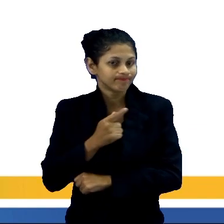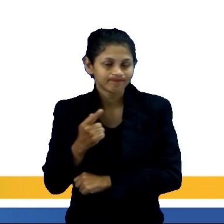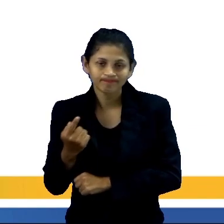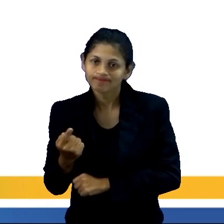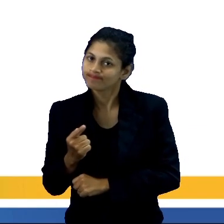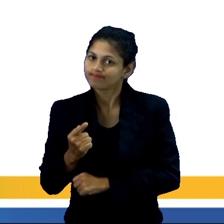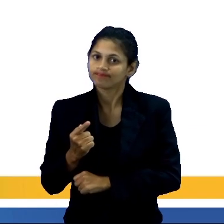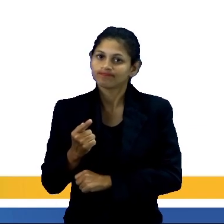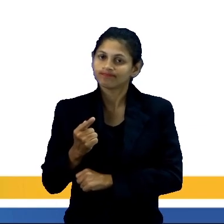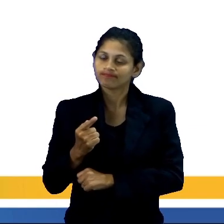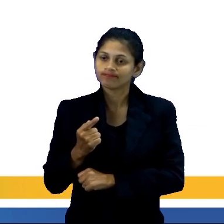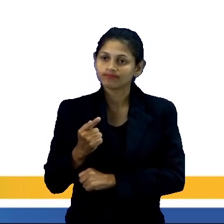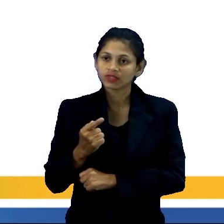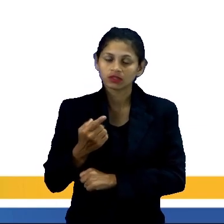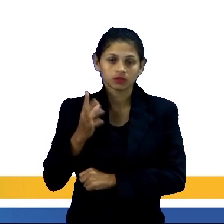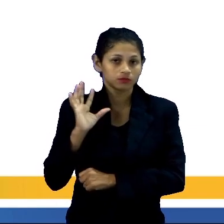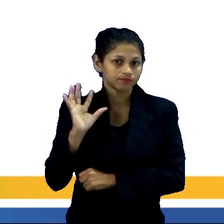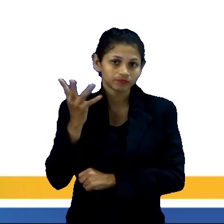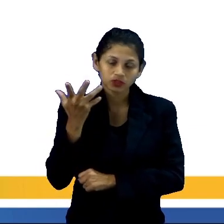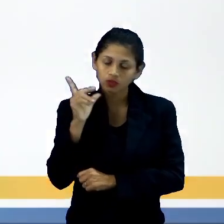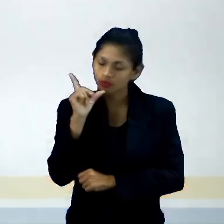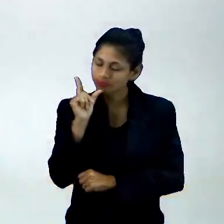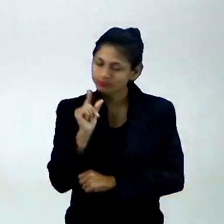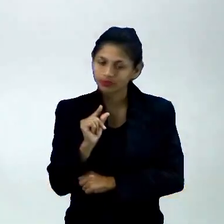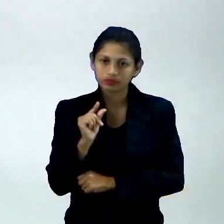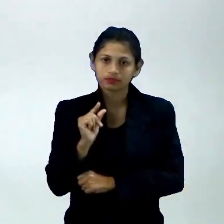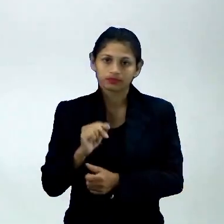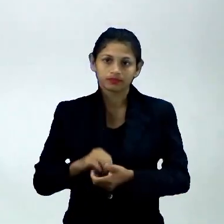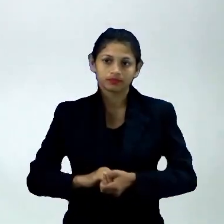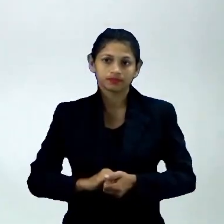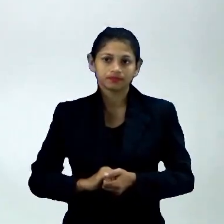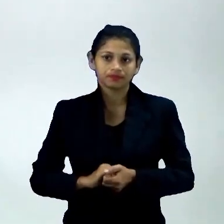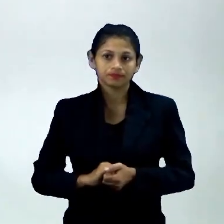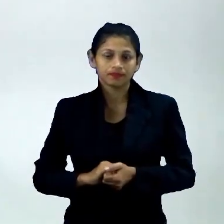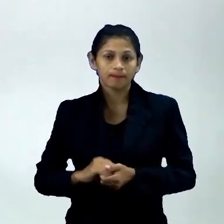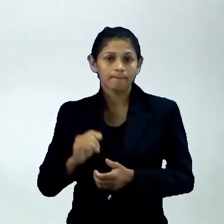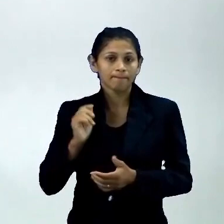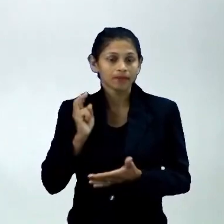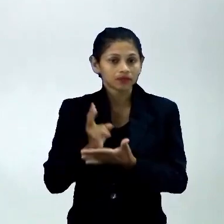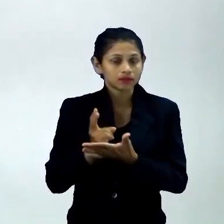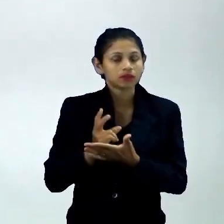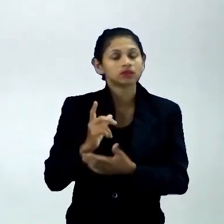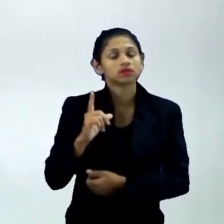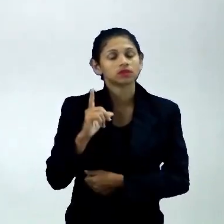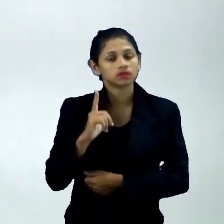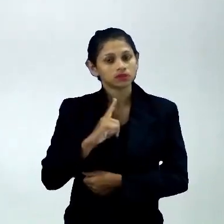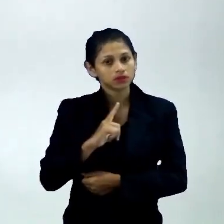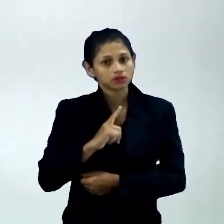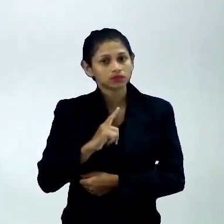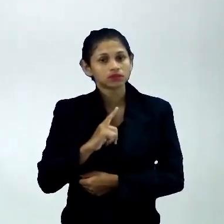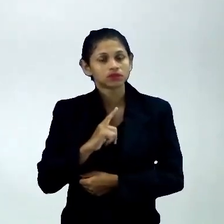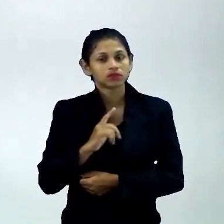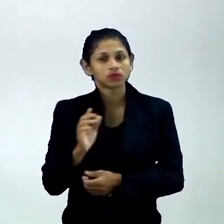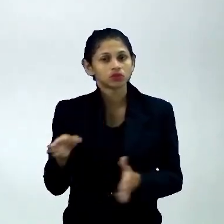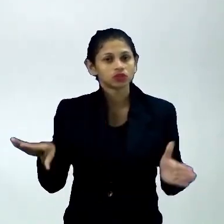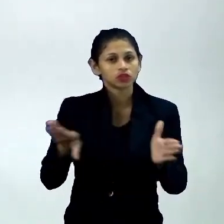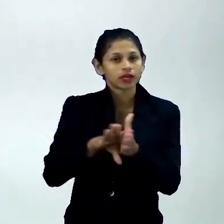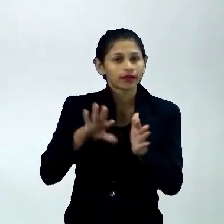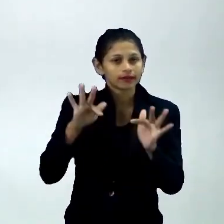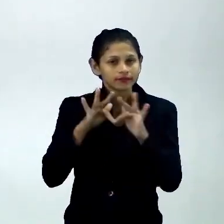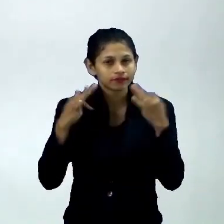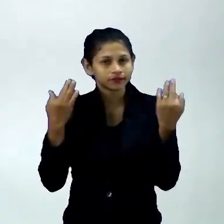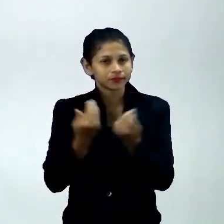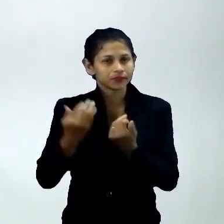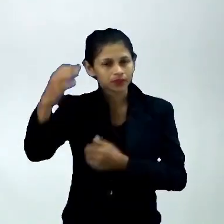efeito inicialmente, tá? Mesmo que tenha tido aí, né, com a chegada do Dom Pedro, tenham tido